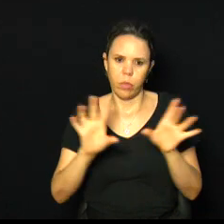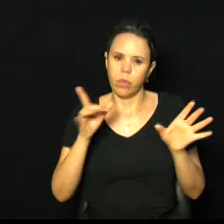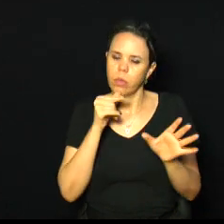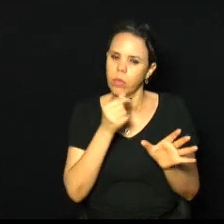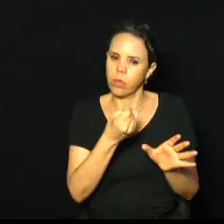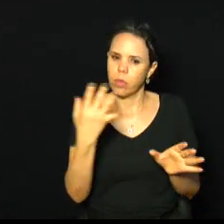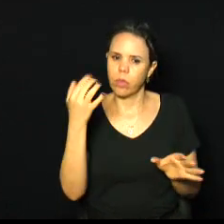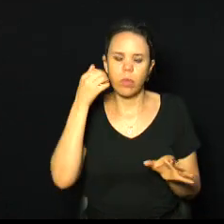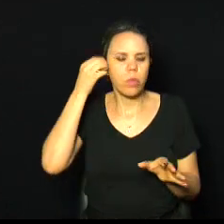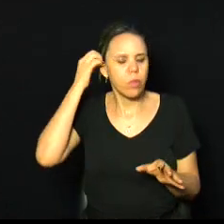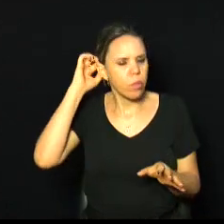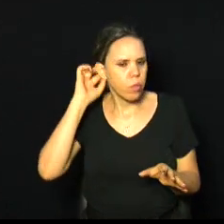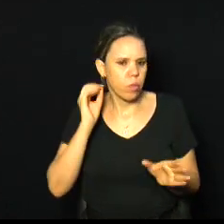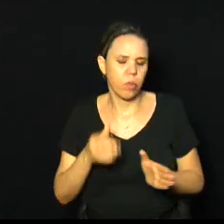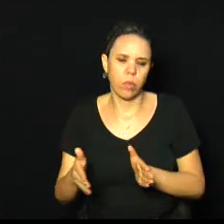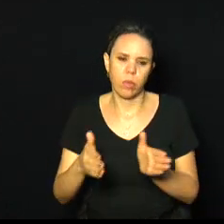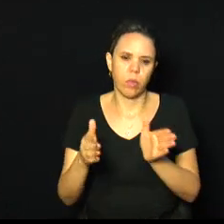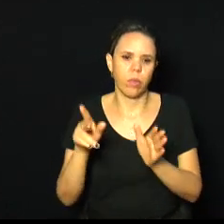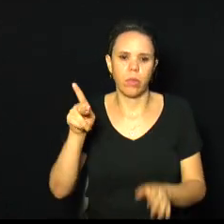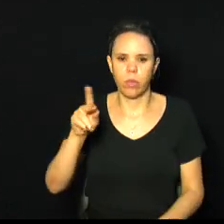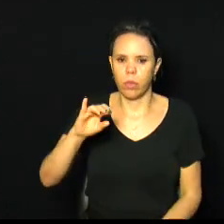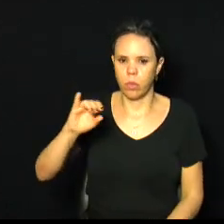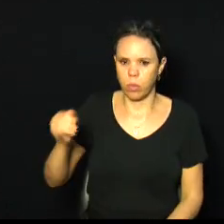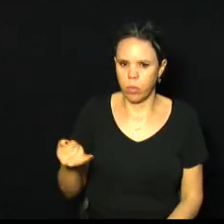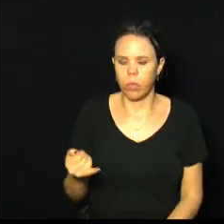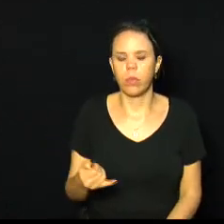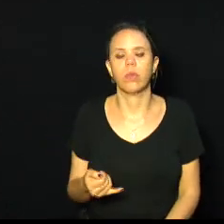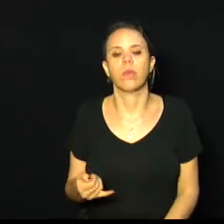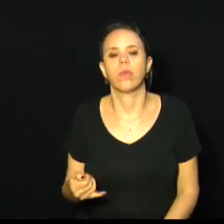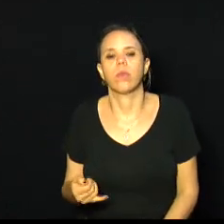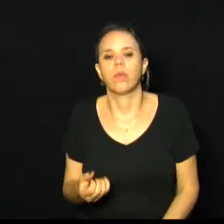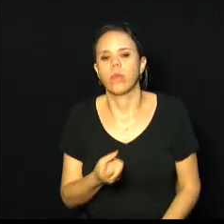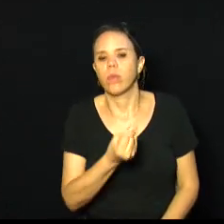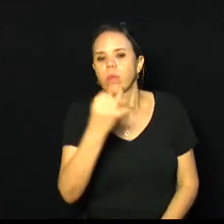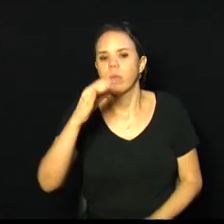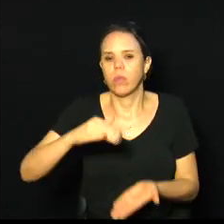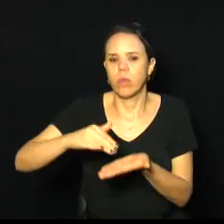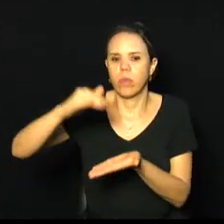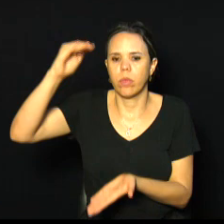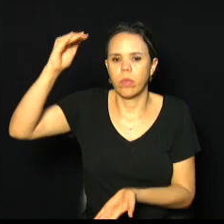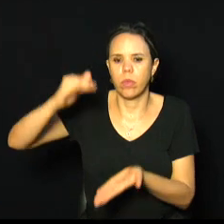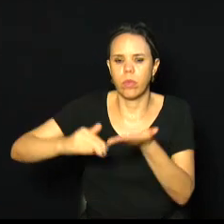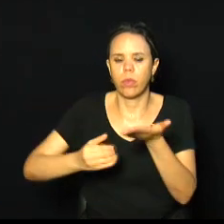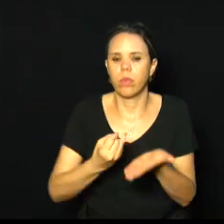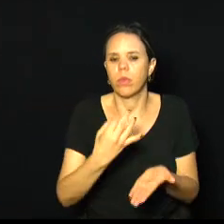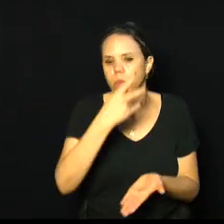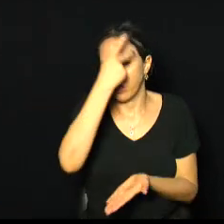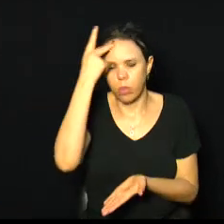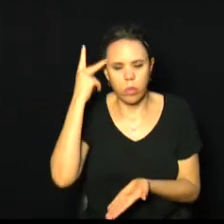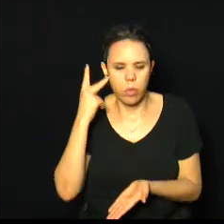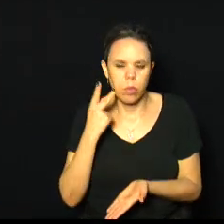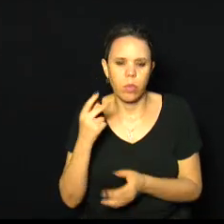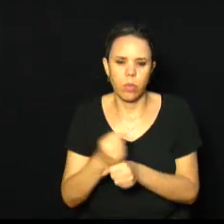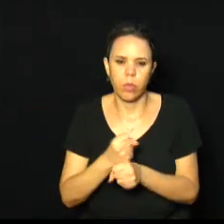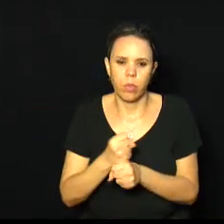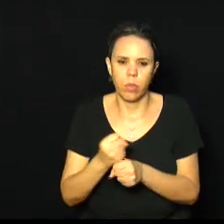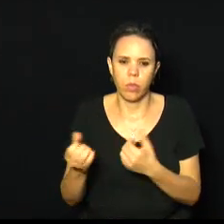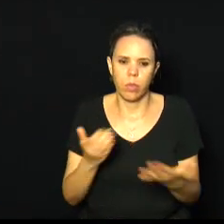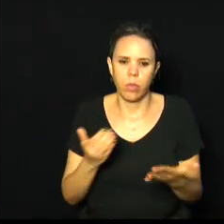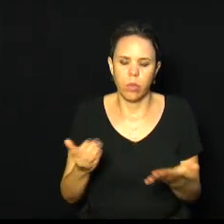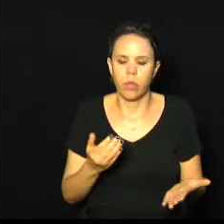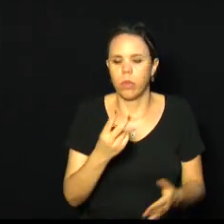hídrica nas bacias do PCJ, metros cúbicos habitante ano. Então,